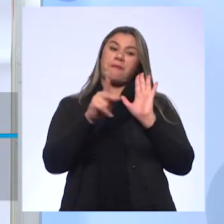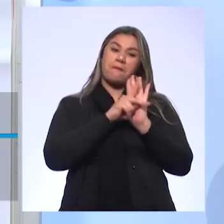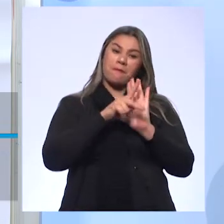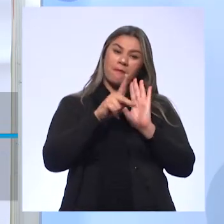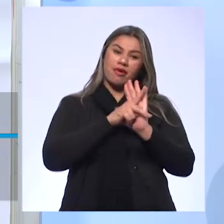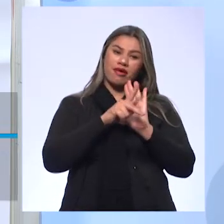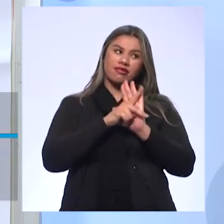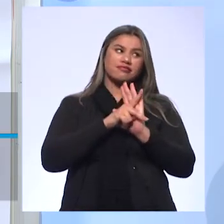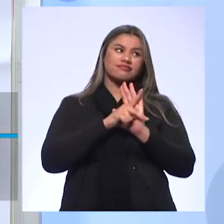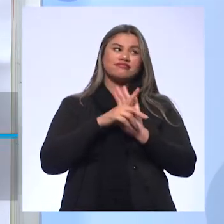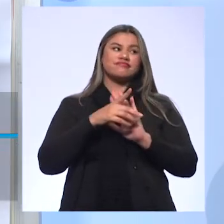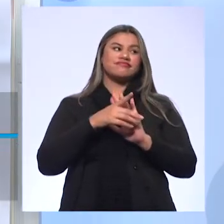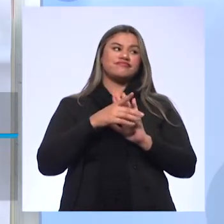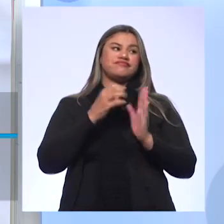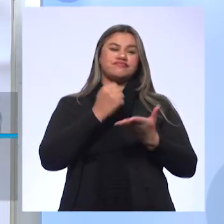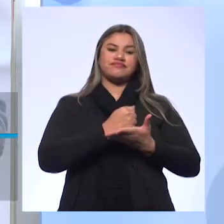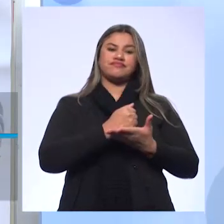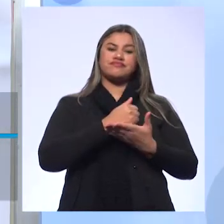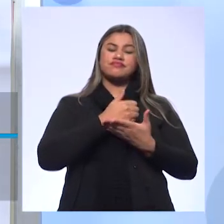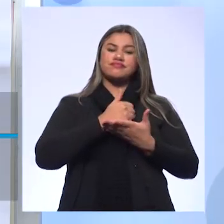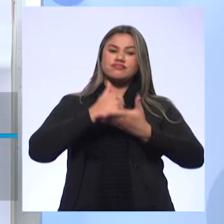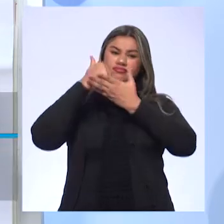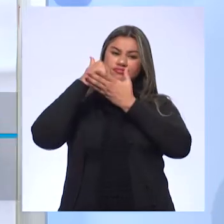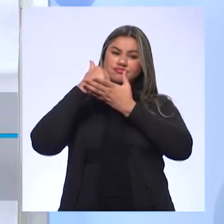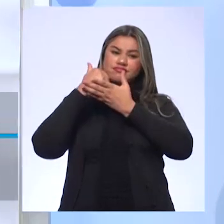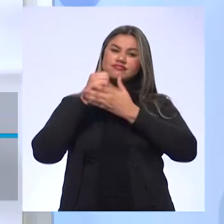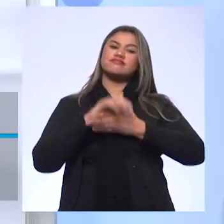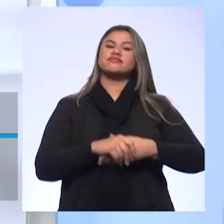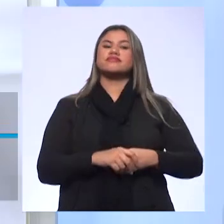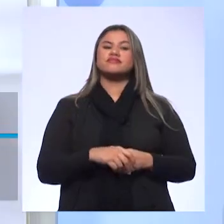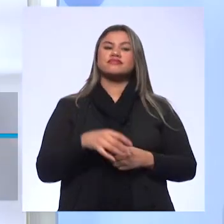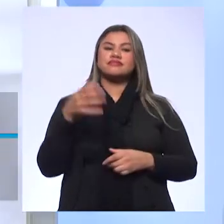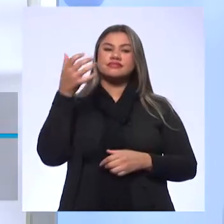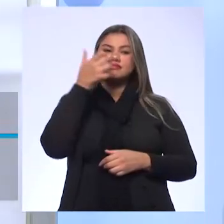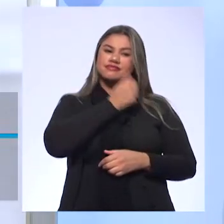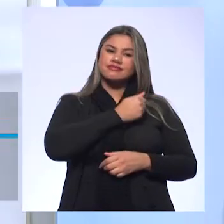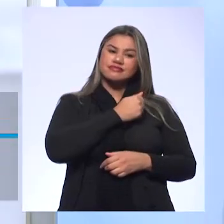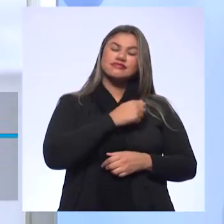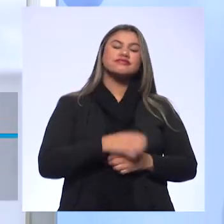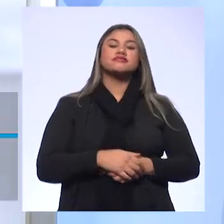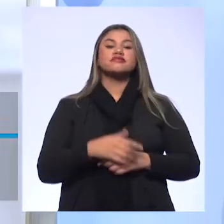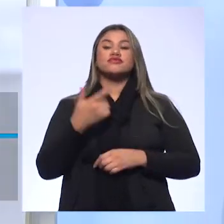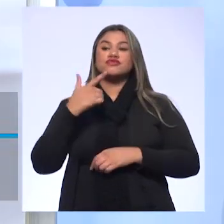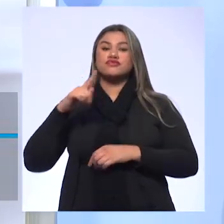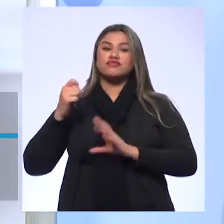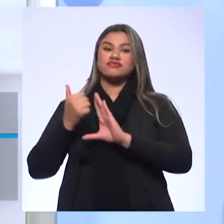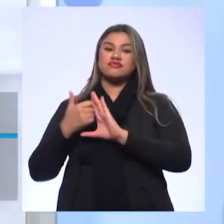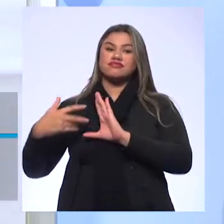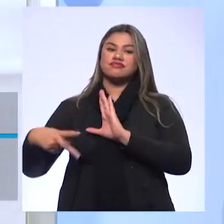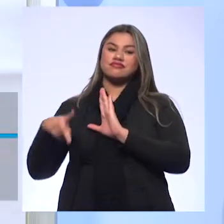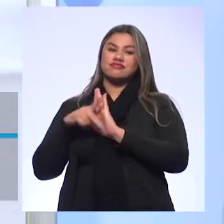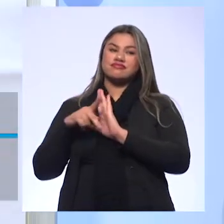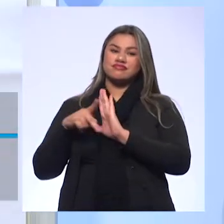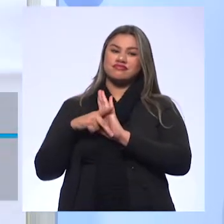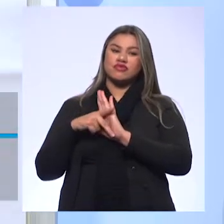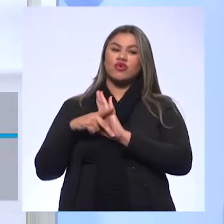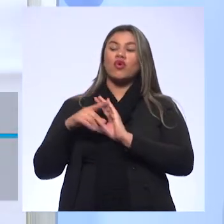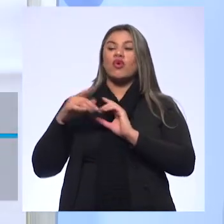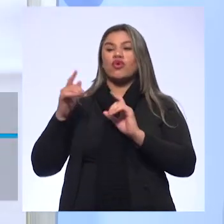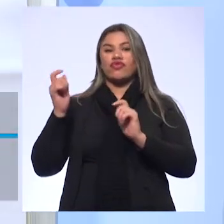de sobrevivência, e o outro desenvolveu uma outra característica também para a sobrevivência. Então, um pode